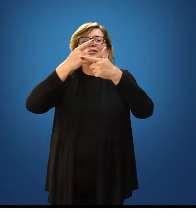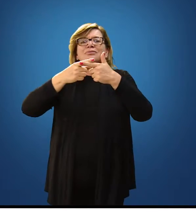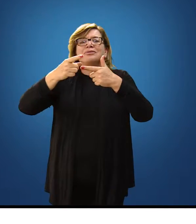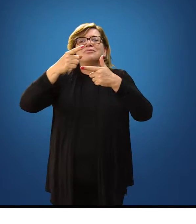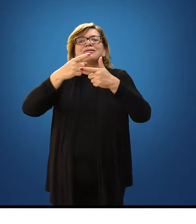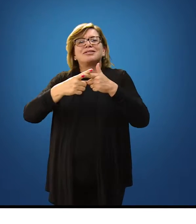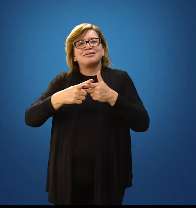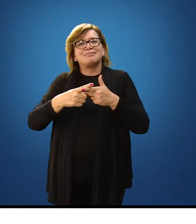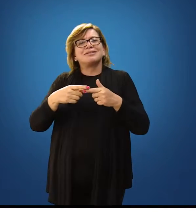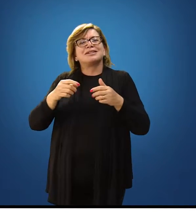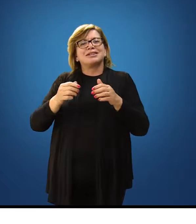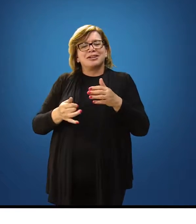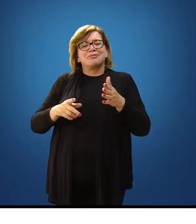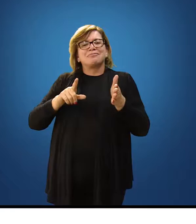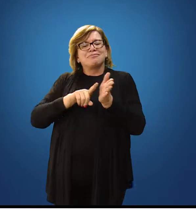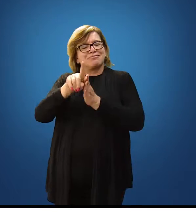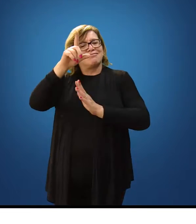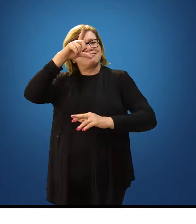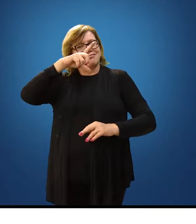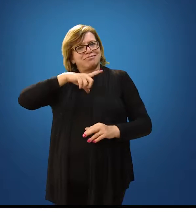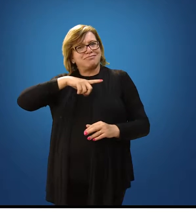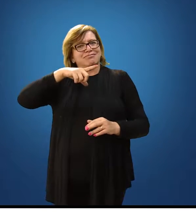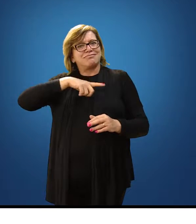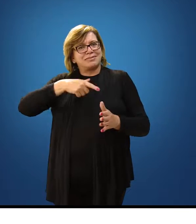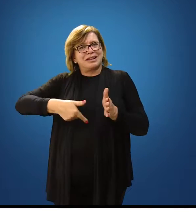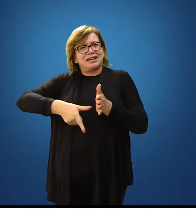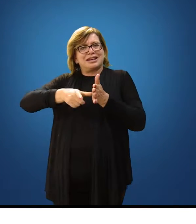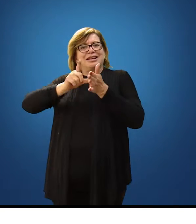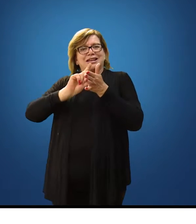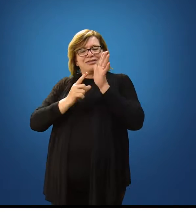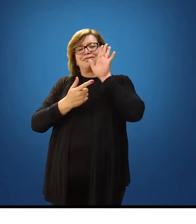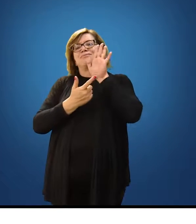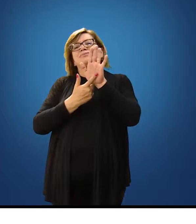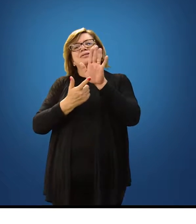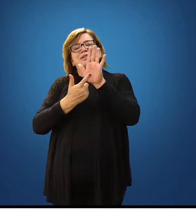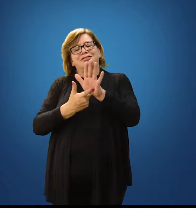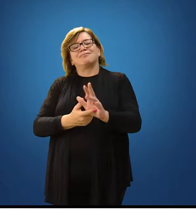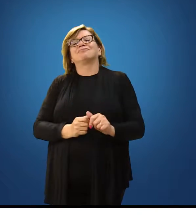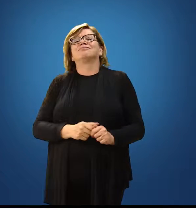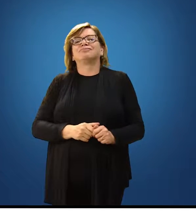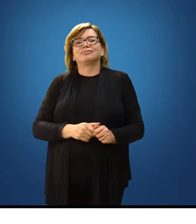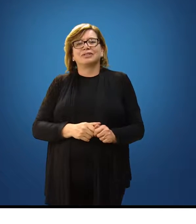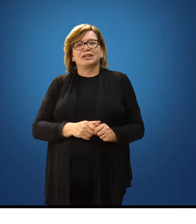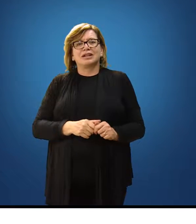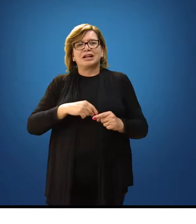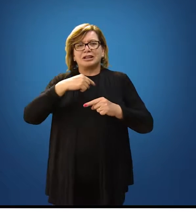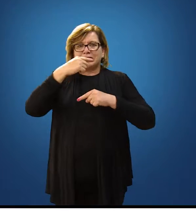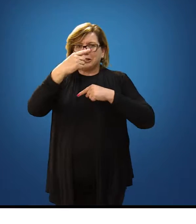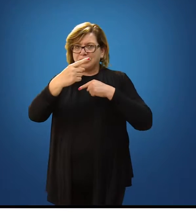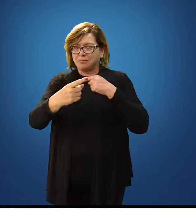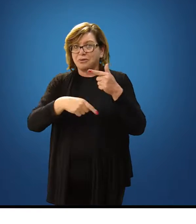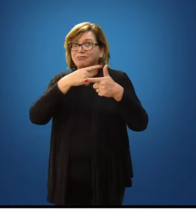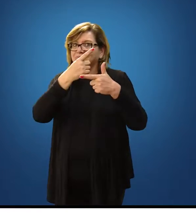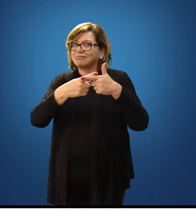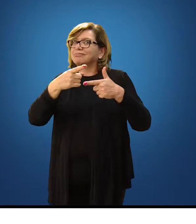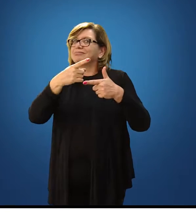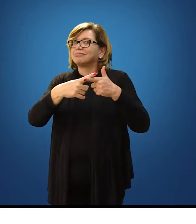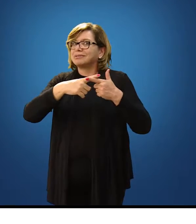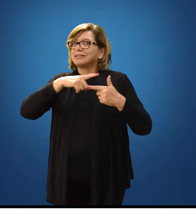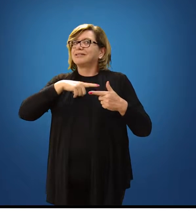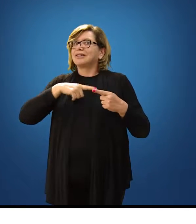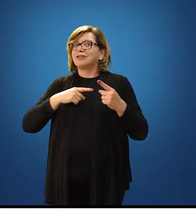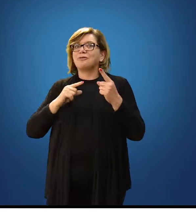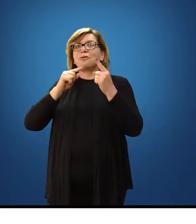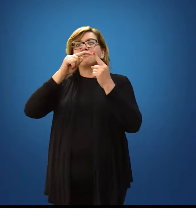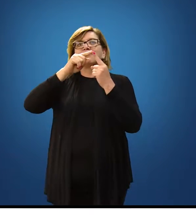daquela pergunta central que foi apresentada como problema de pesquisa. Aí logo após o problema de pesquisa nós temos o